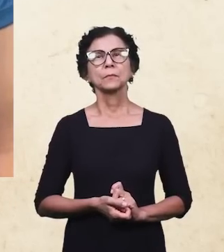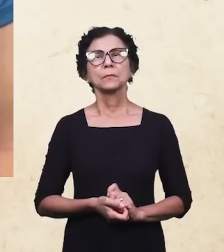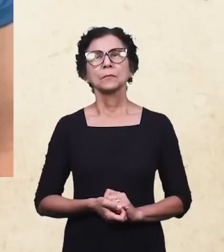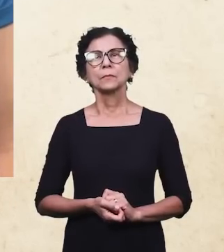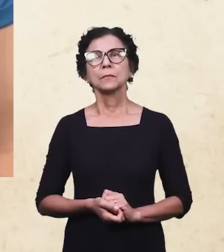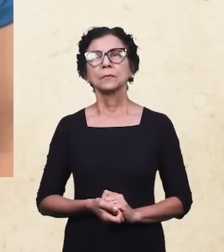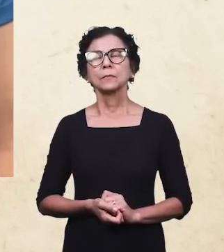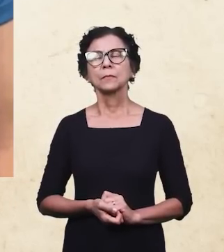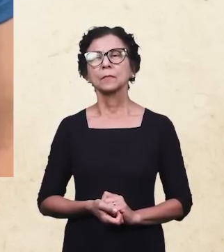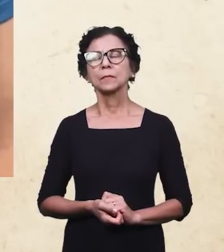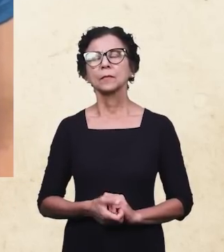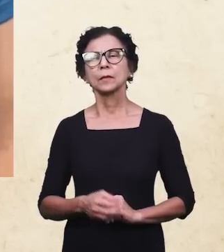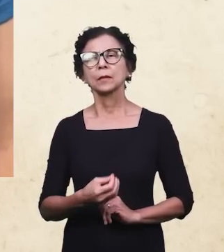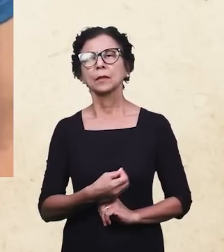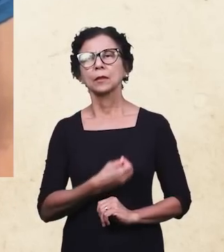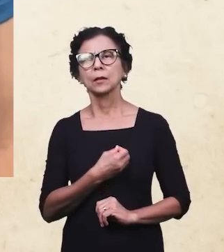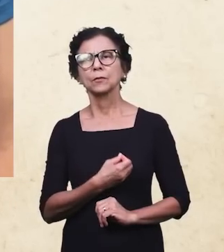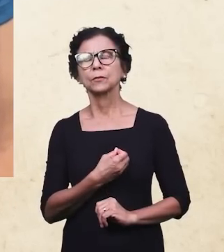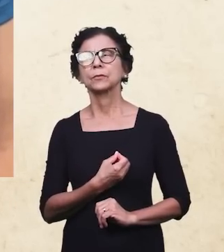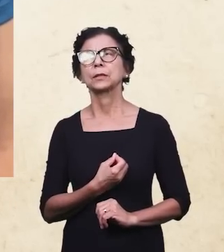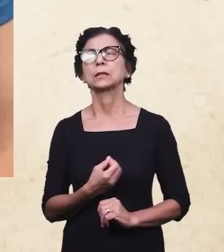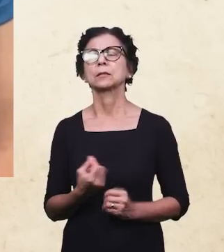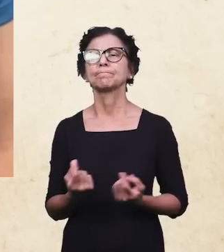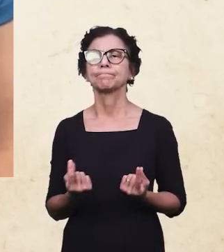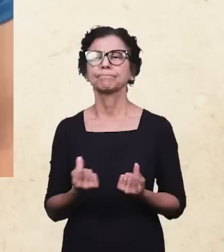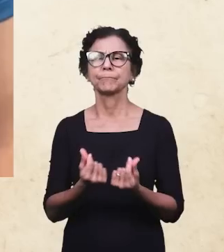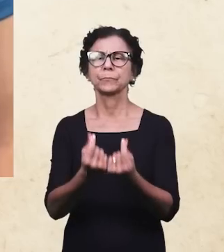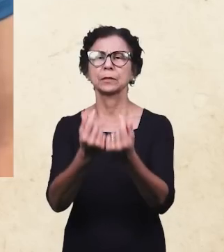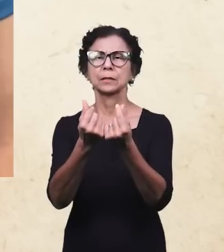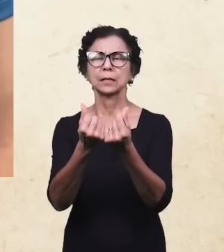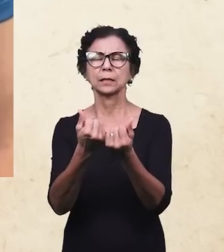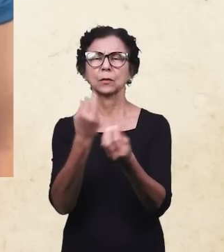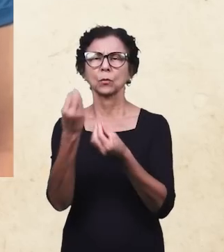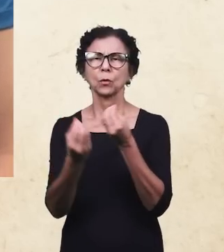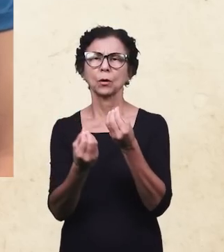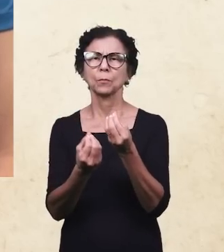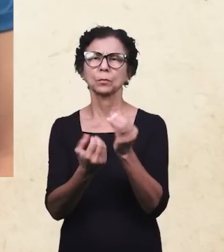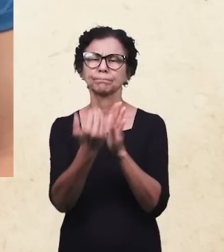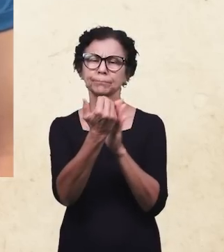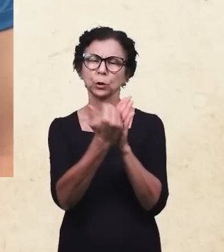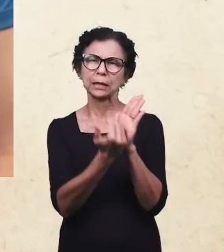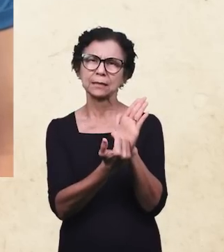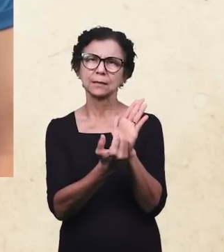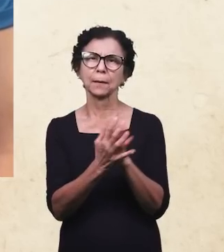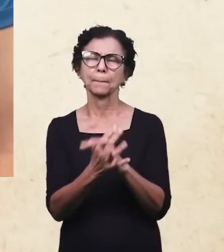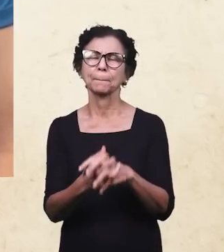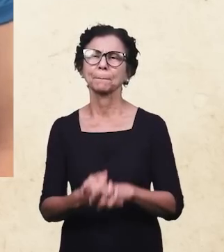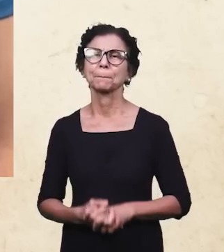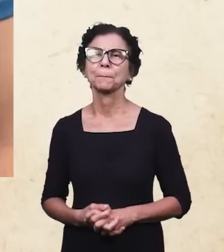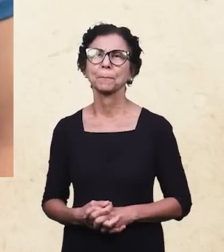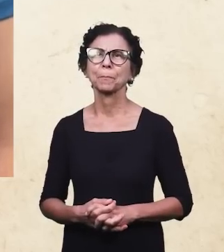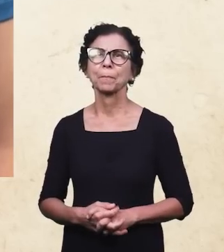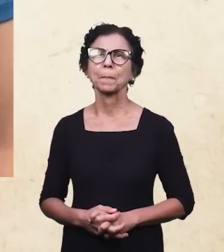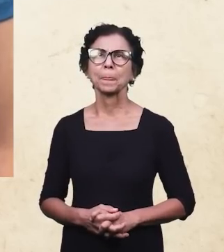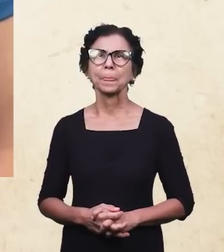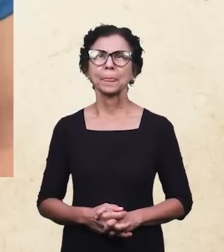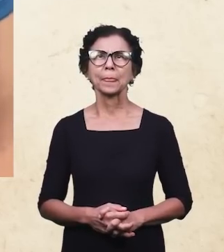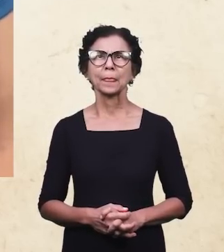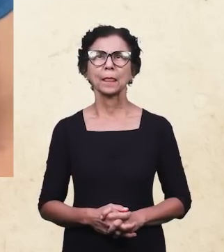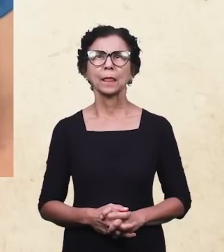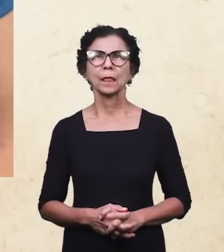sobre organização da vida financeira está relacionada a planejamento. O que fazer quando se tem um bom